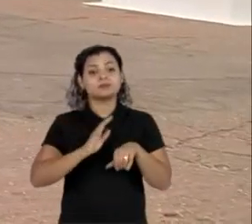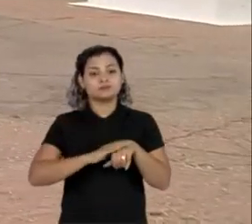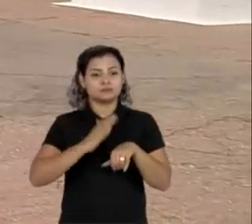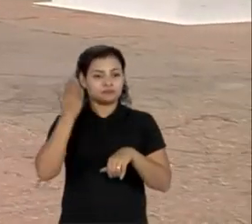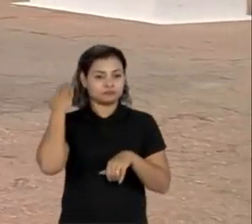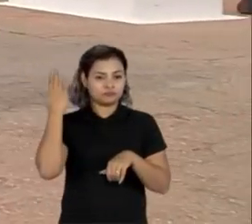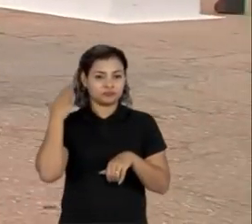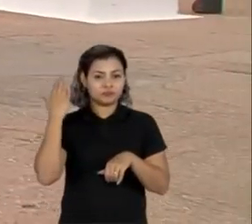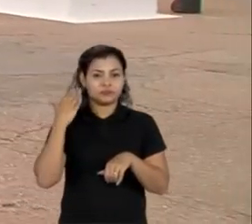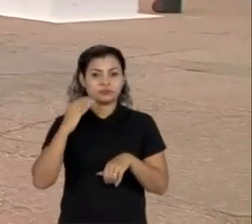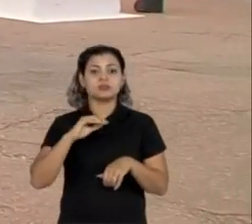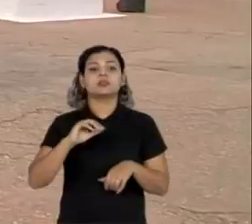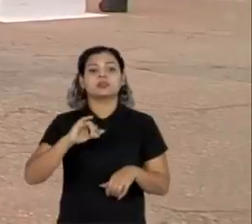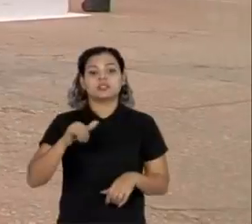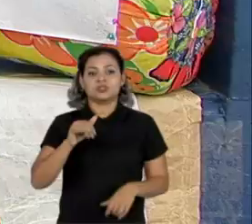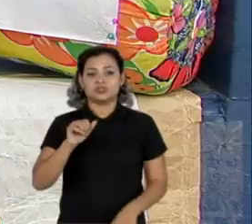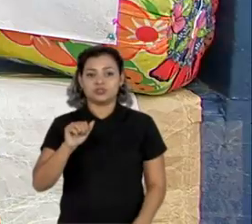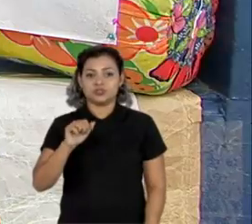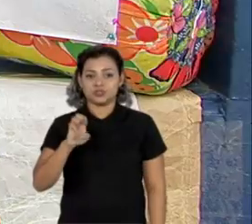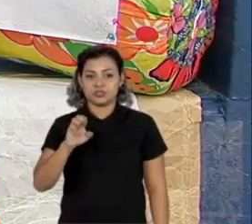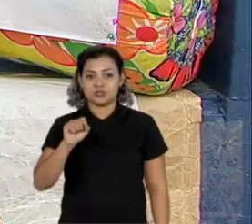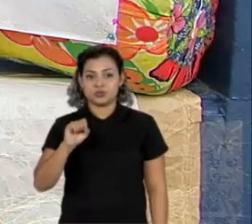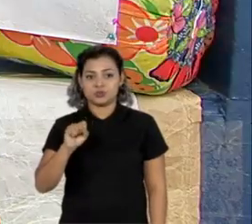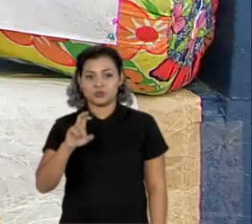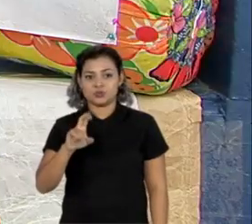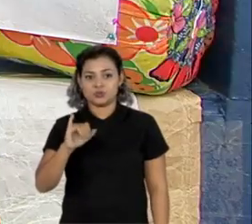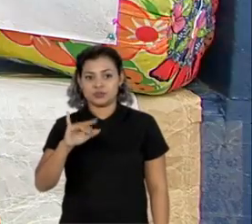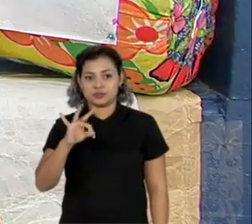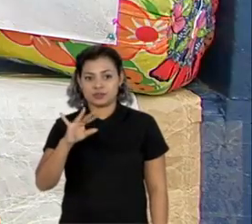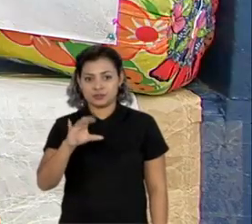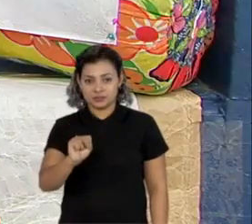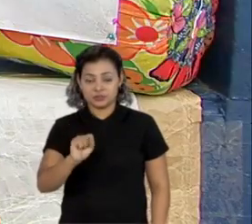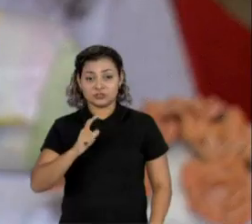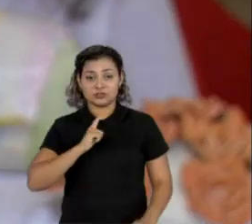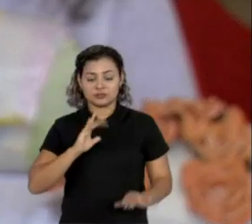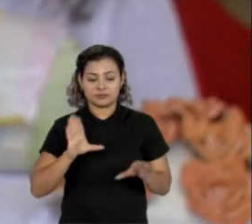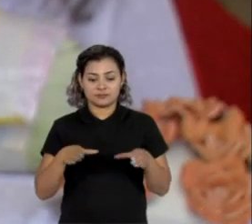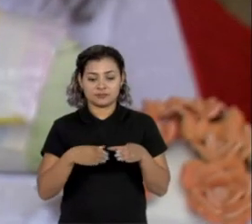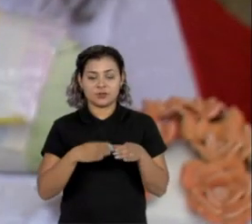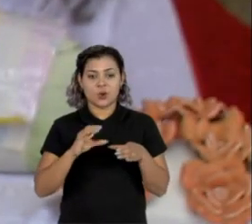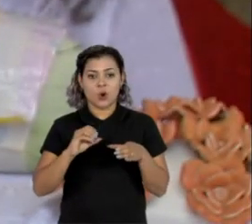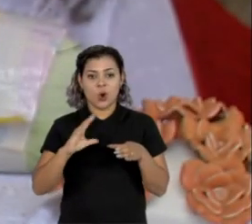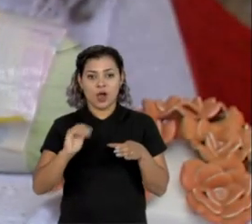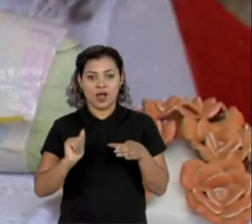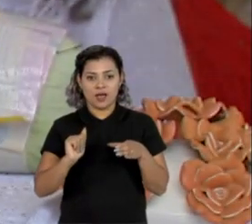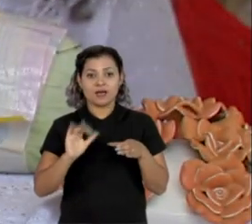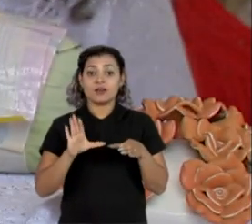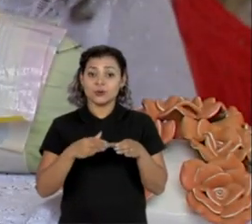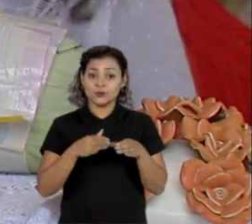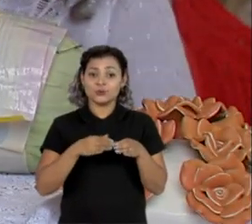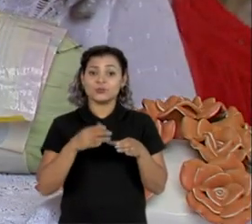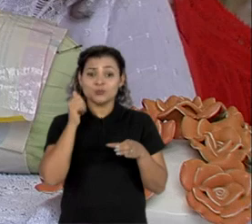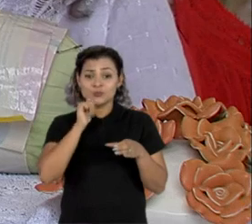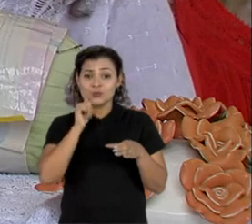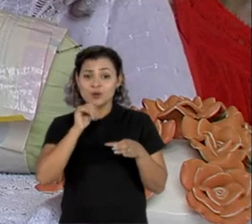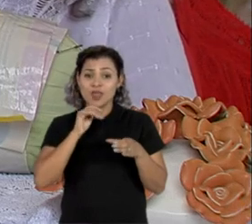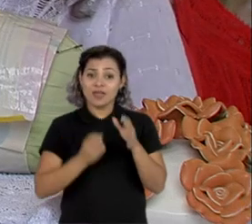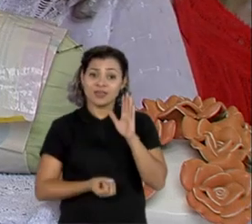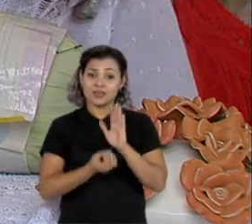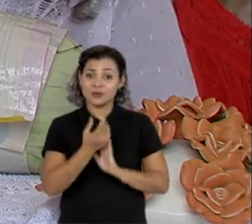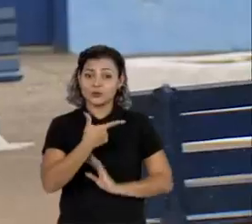se fixaram no século XVI, funciona a Oca Cultural, berço do coletivo de rendeiras criada